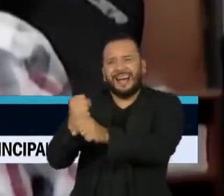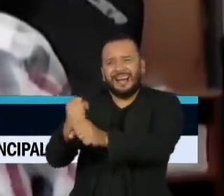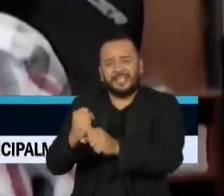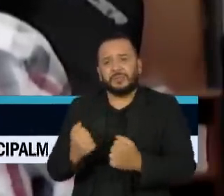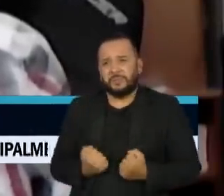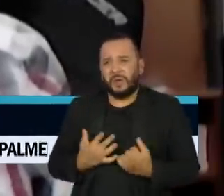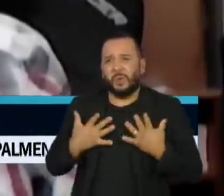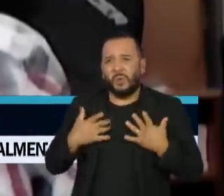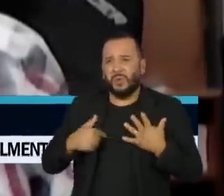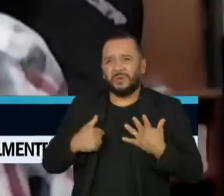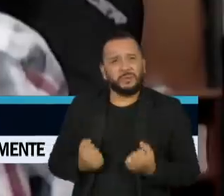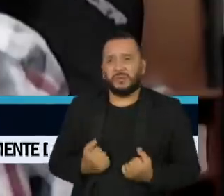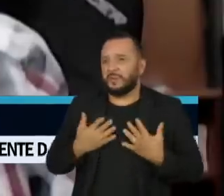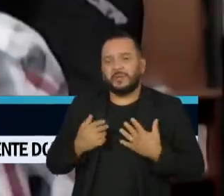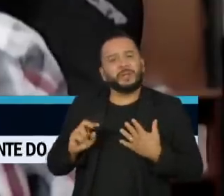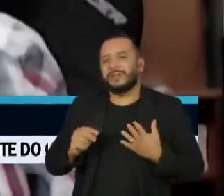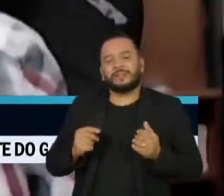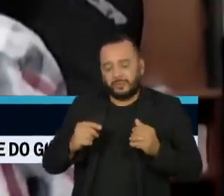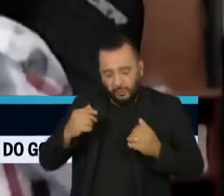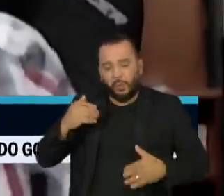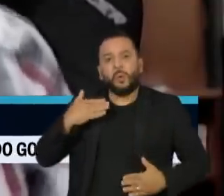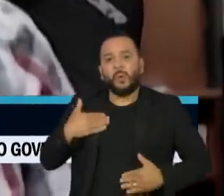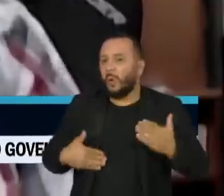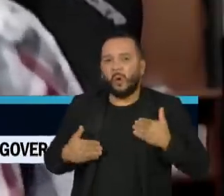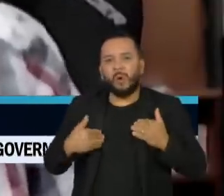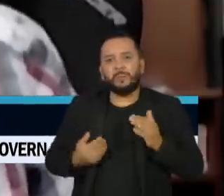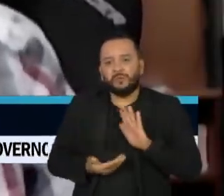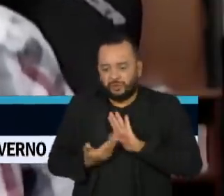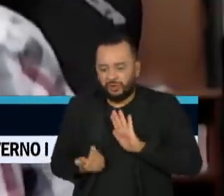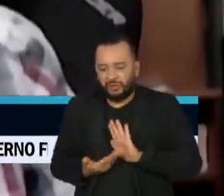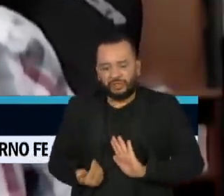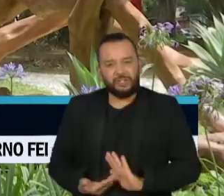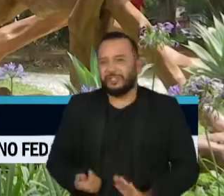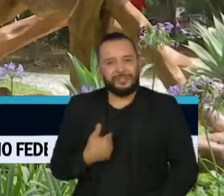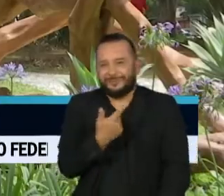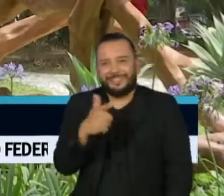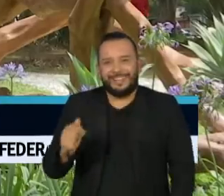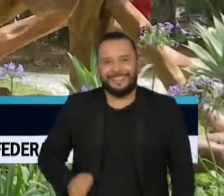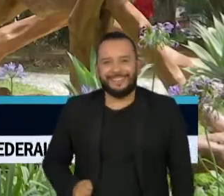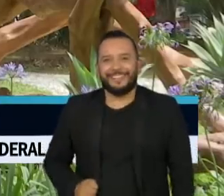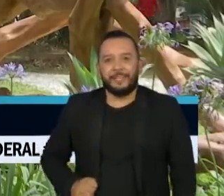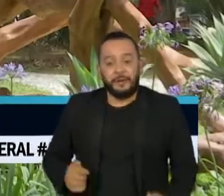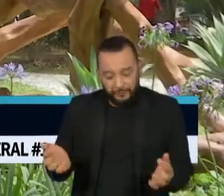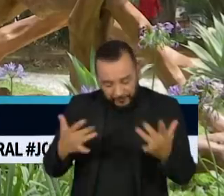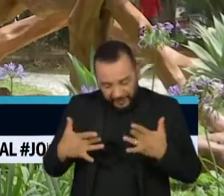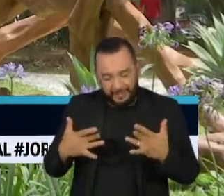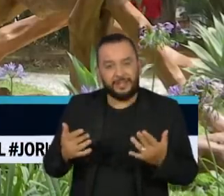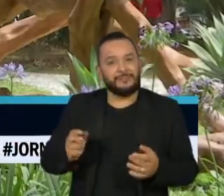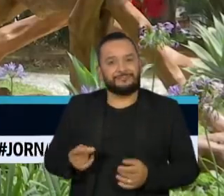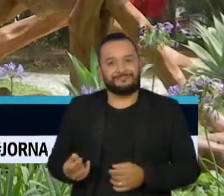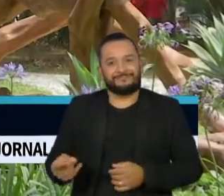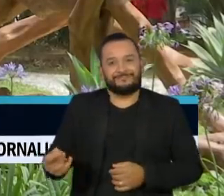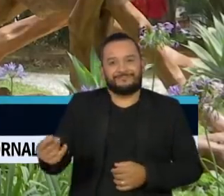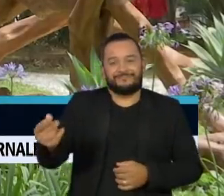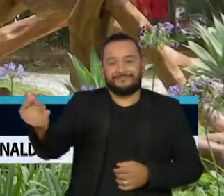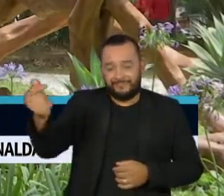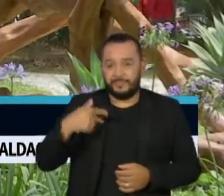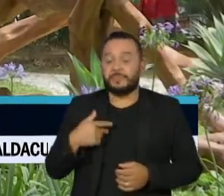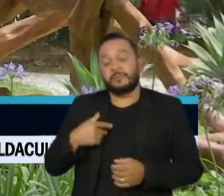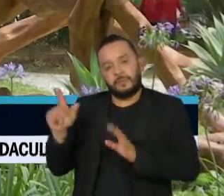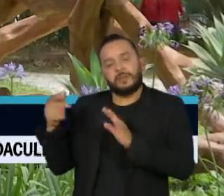do corpo. Nós temos mecanismos naturais de tirar esse do nosso corpo. Por conta do desastre no Japão, a ONU criou